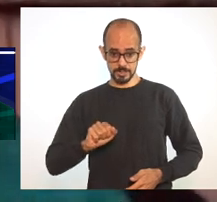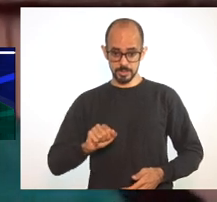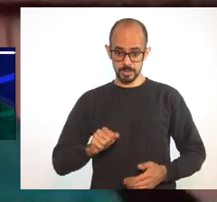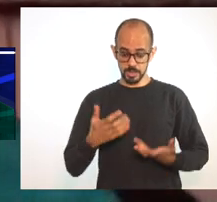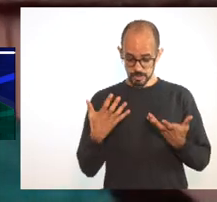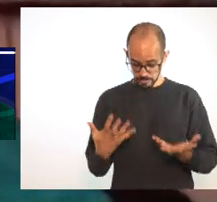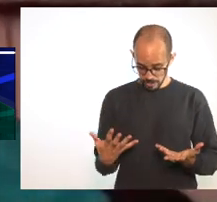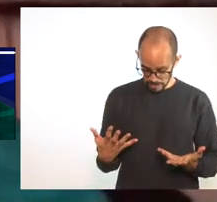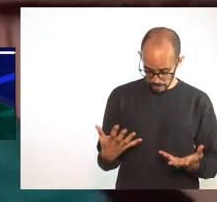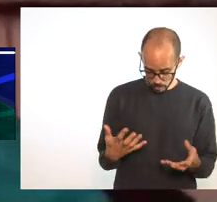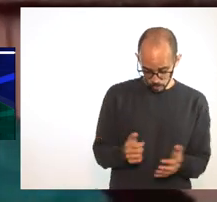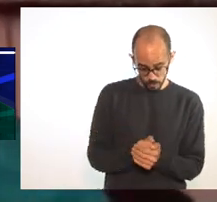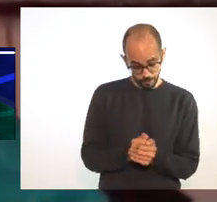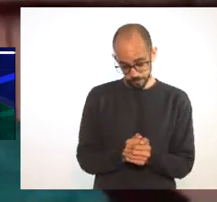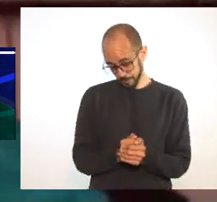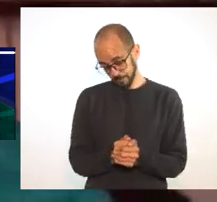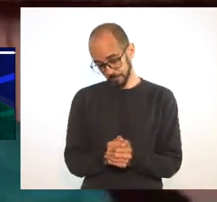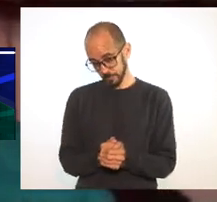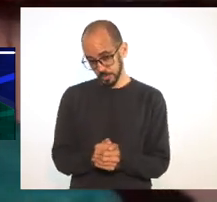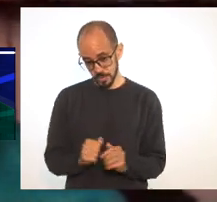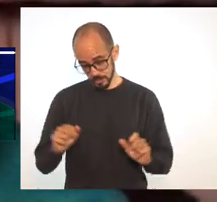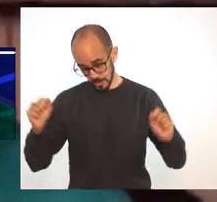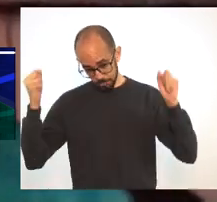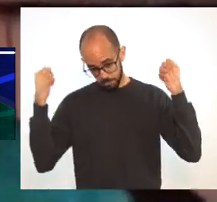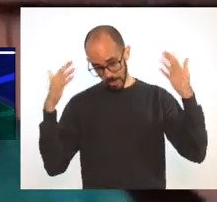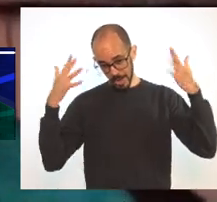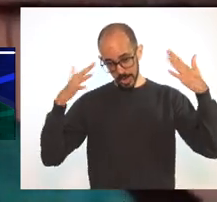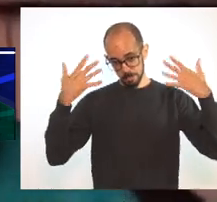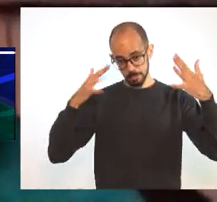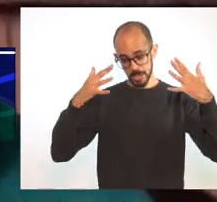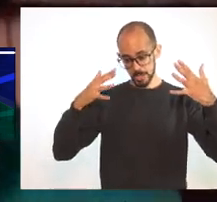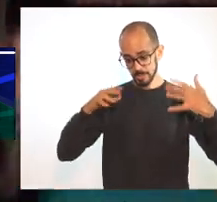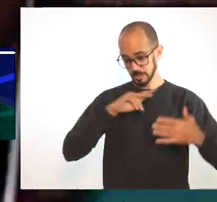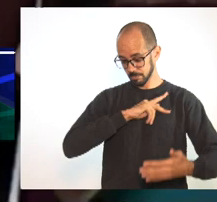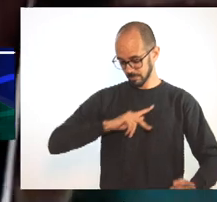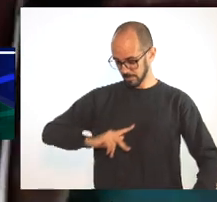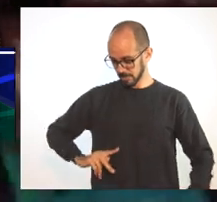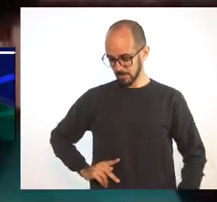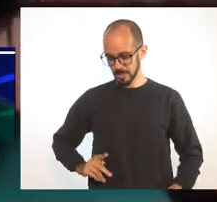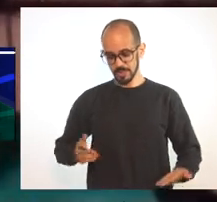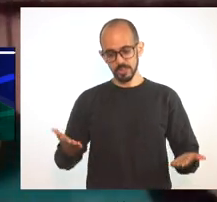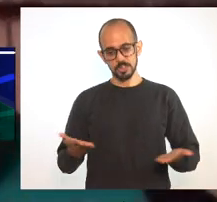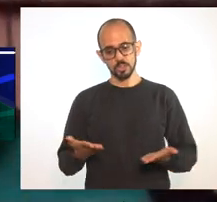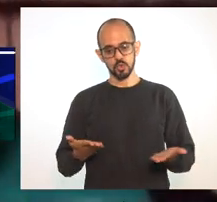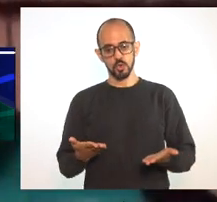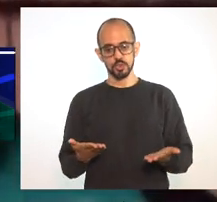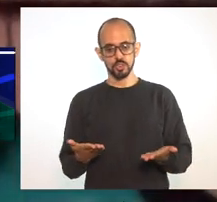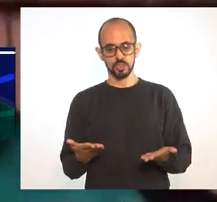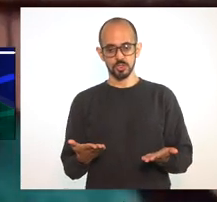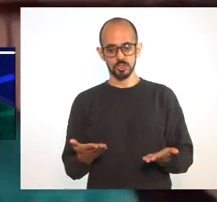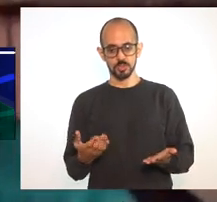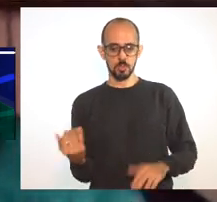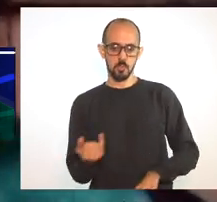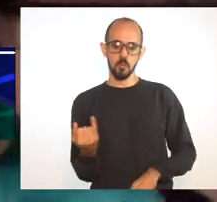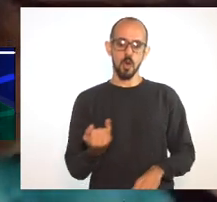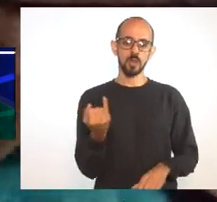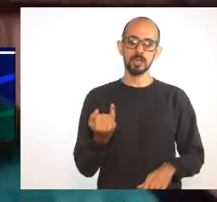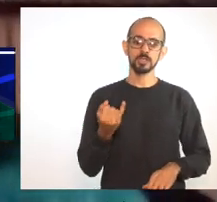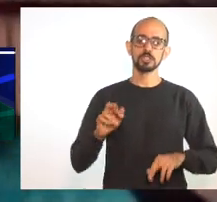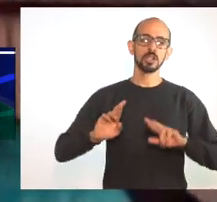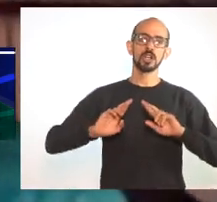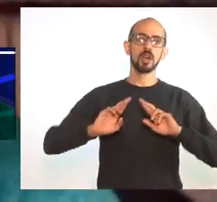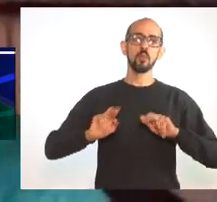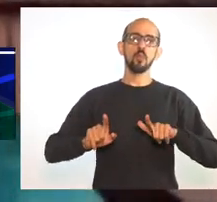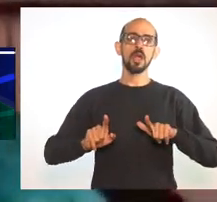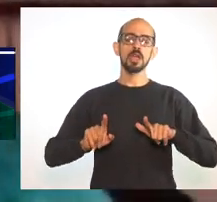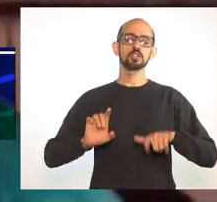Quero celebrar a presença de Vossa Excelência presidindo essa sessão. Importante que não seja só